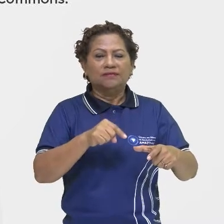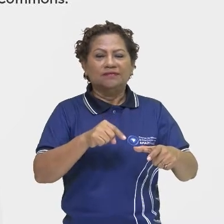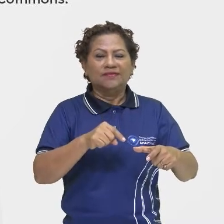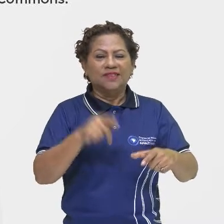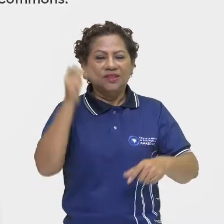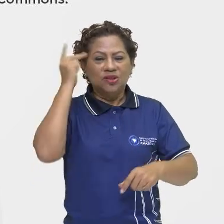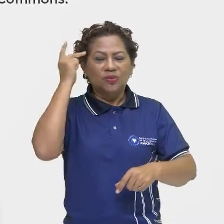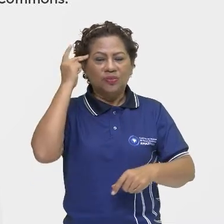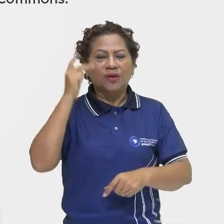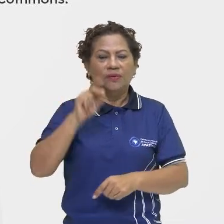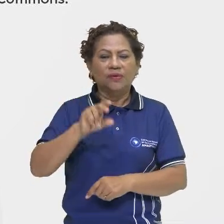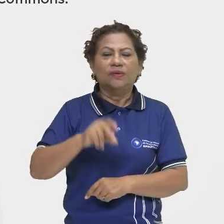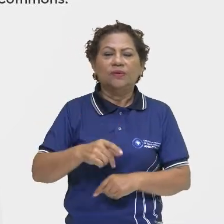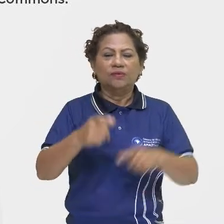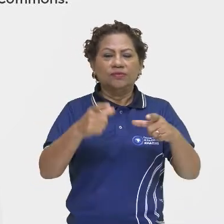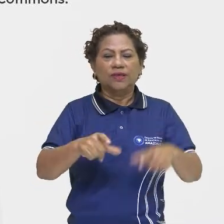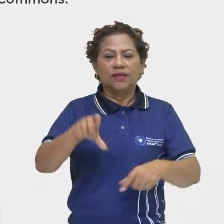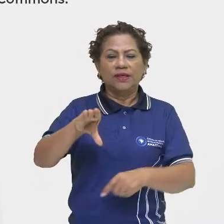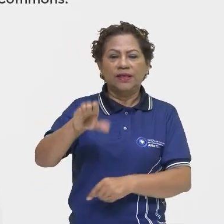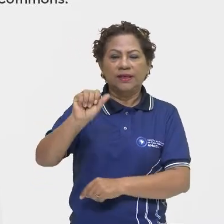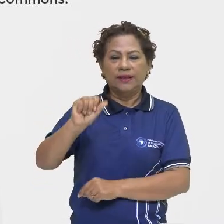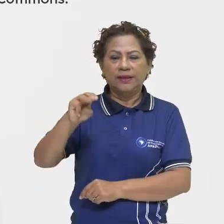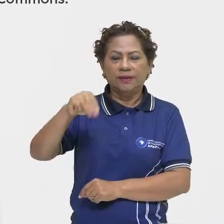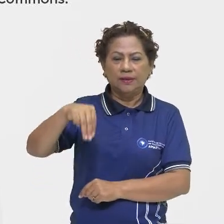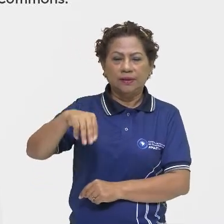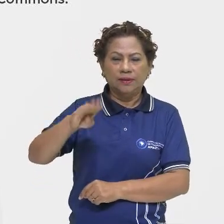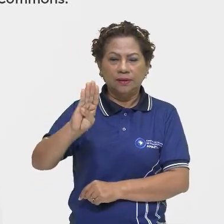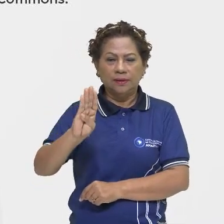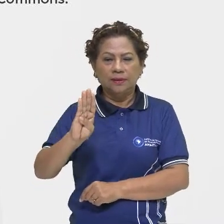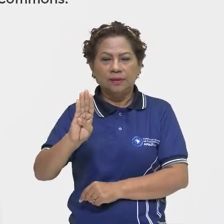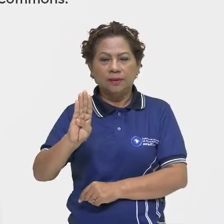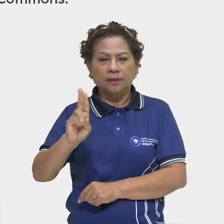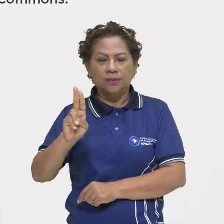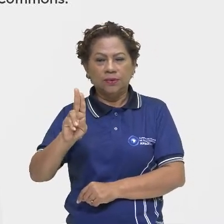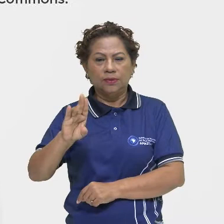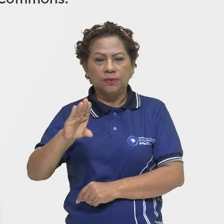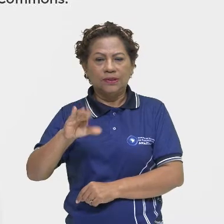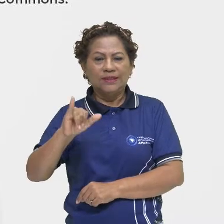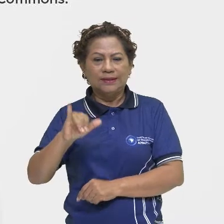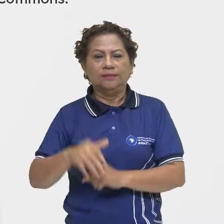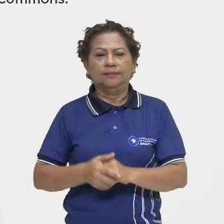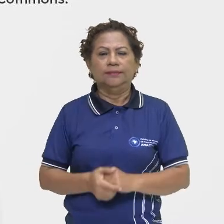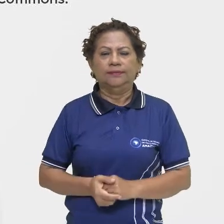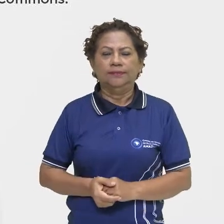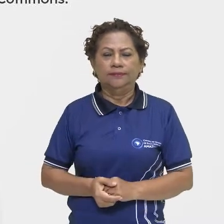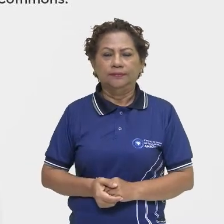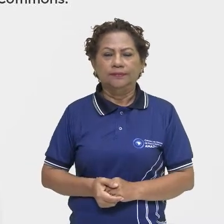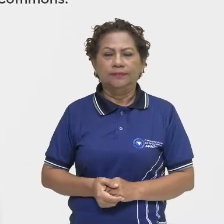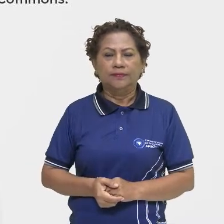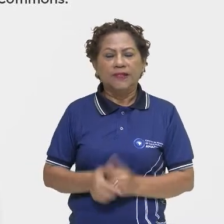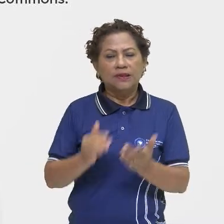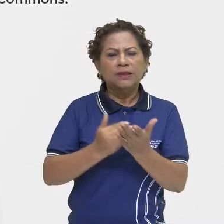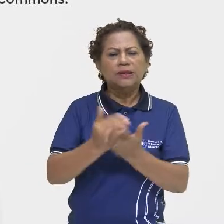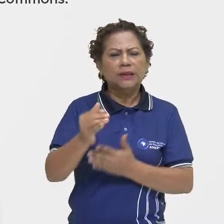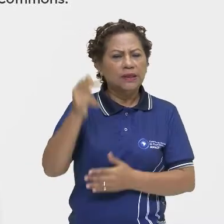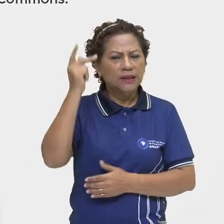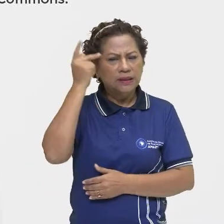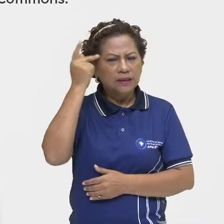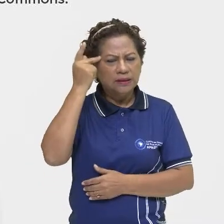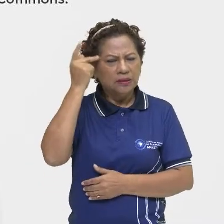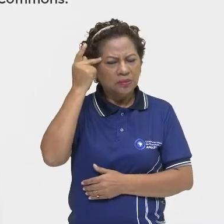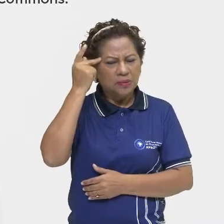e Otávio. Eles começaram no grafite em 1987, em São Paulo, que foi onde eles